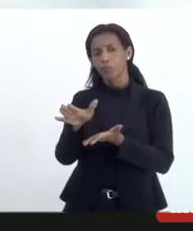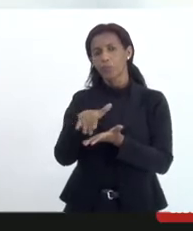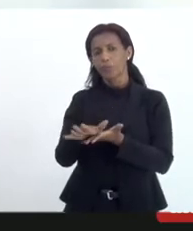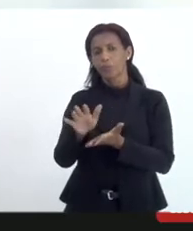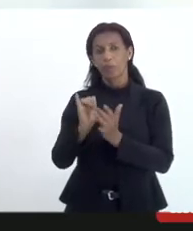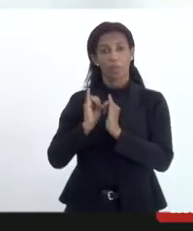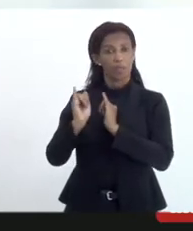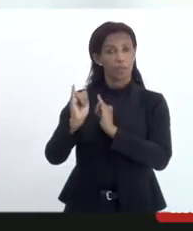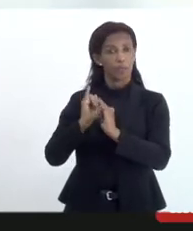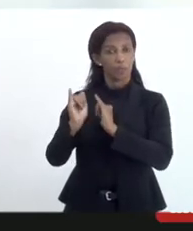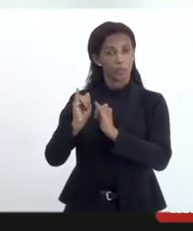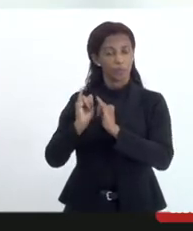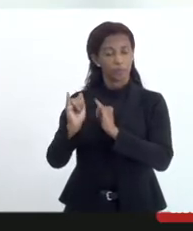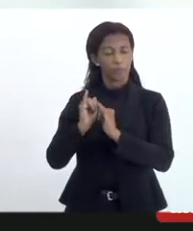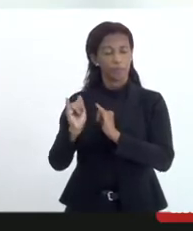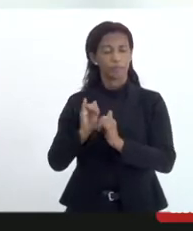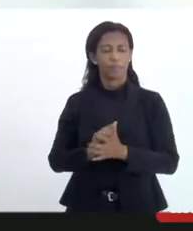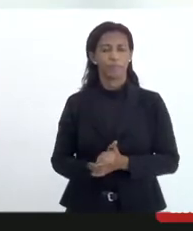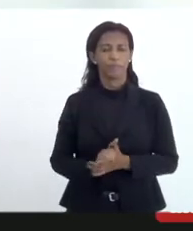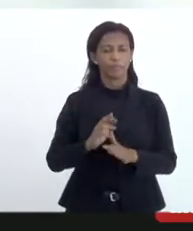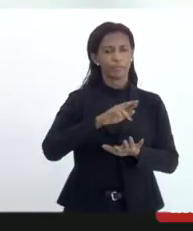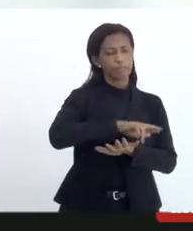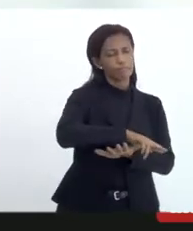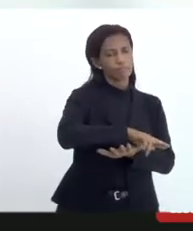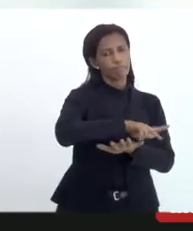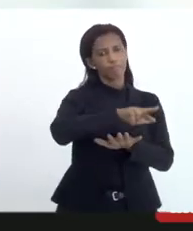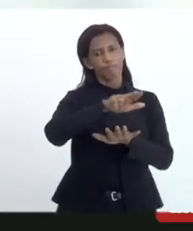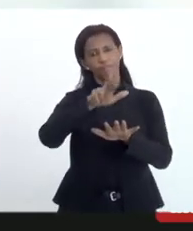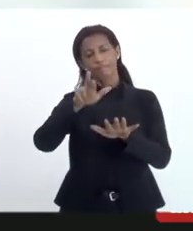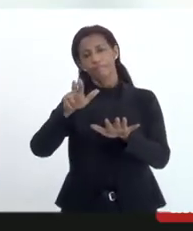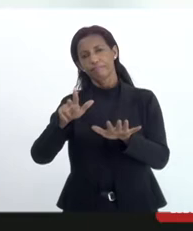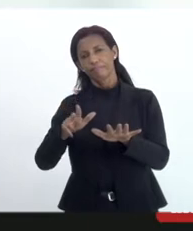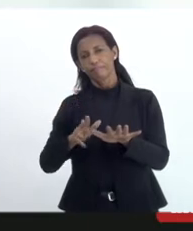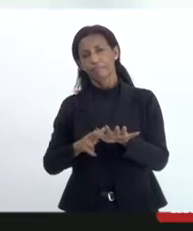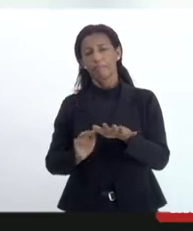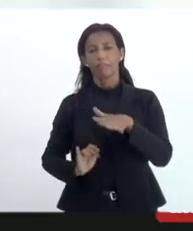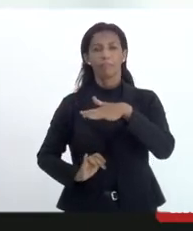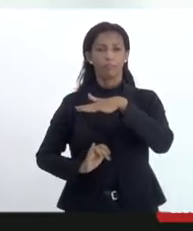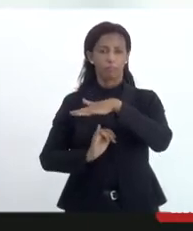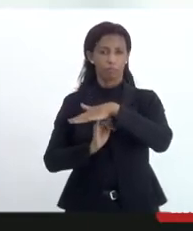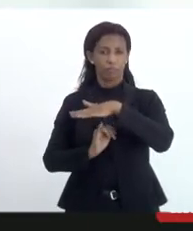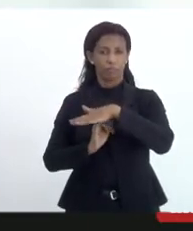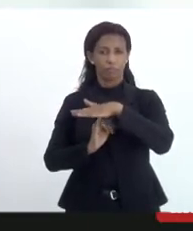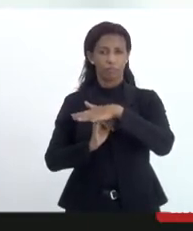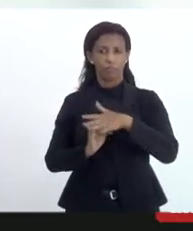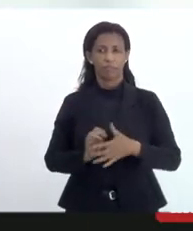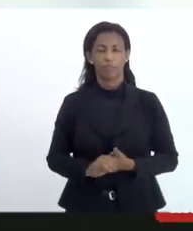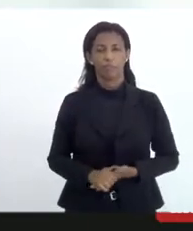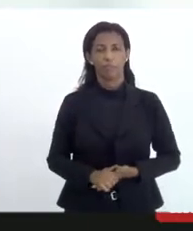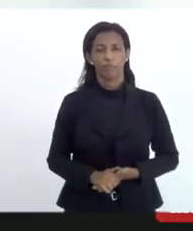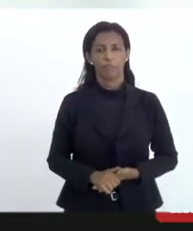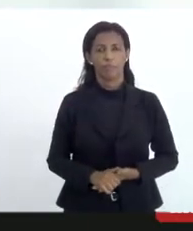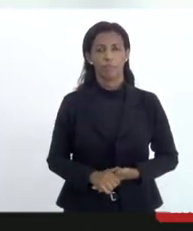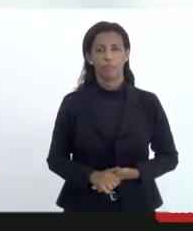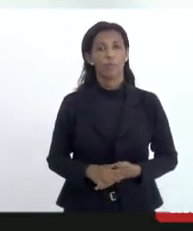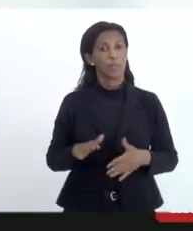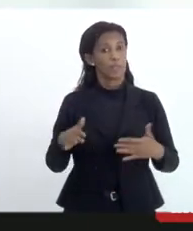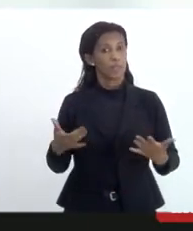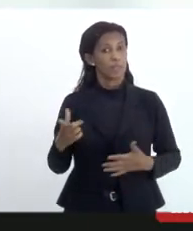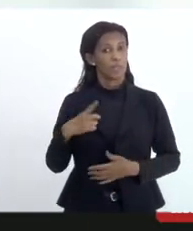demandando informações de diversas instituições. E, evidentemente,